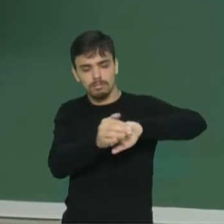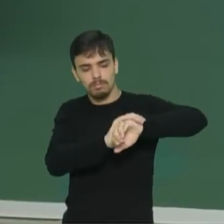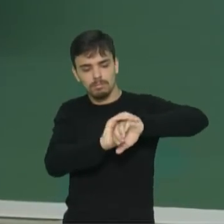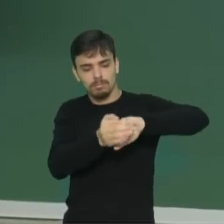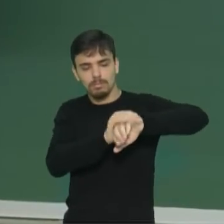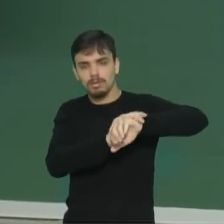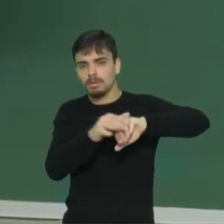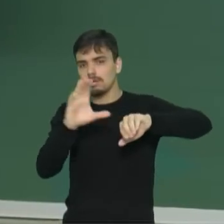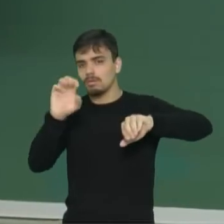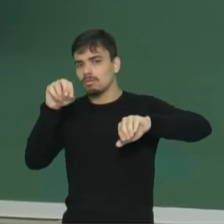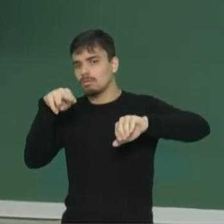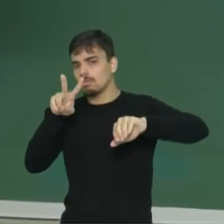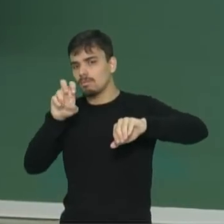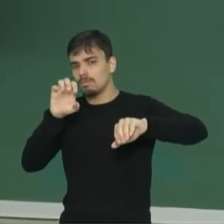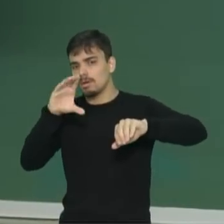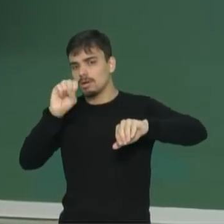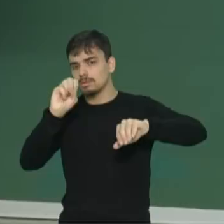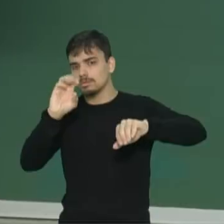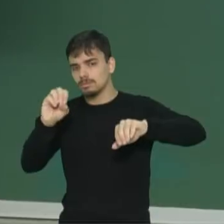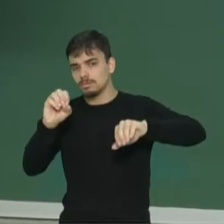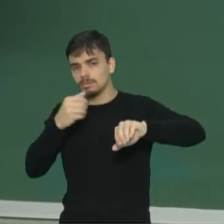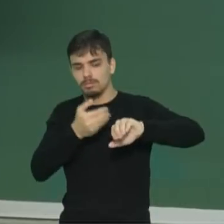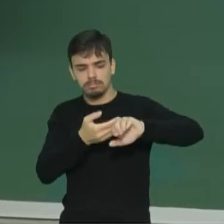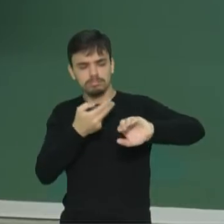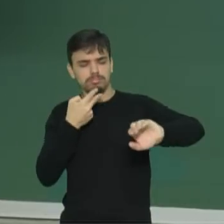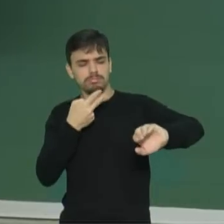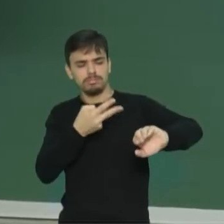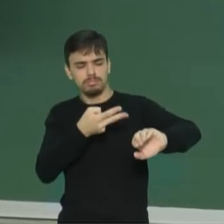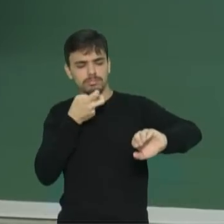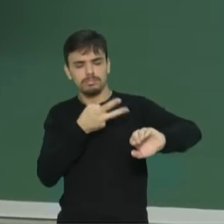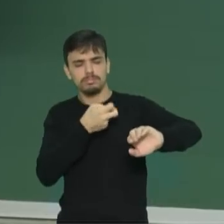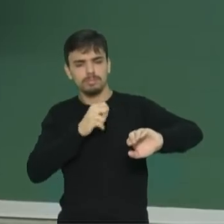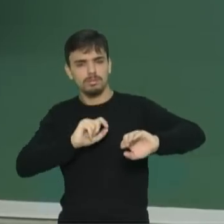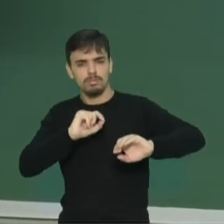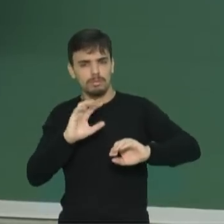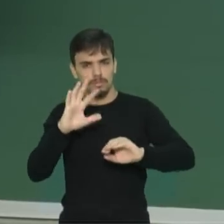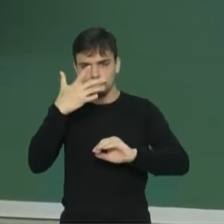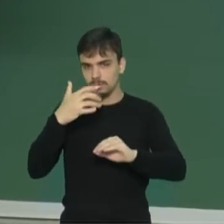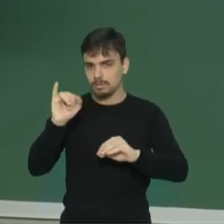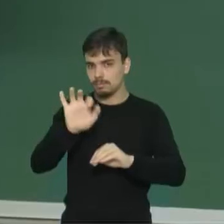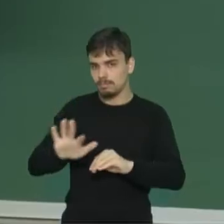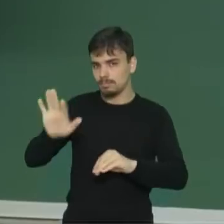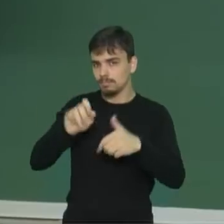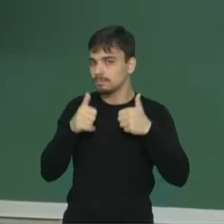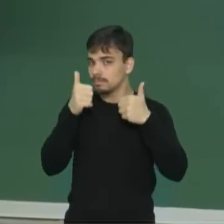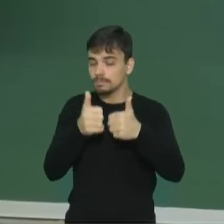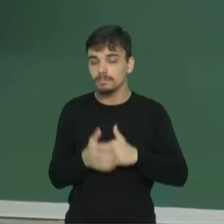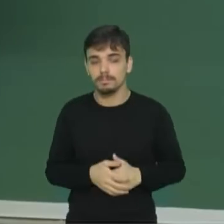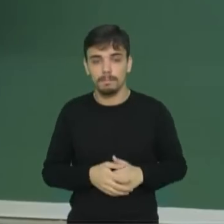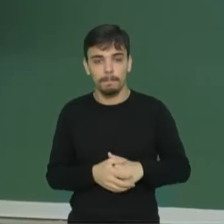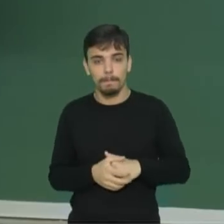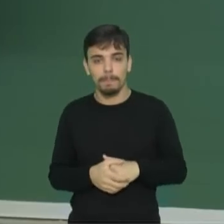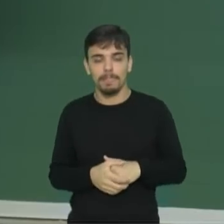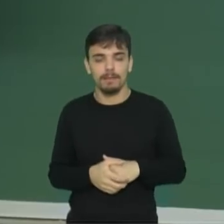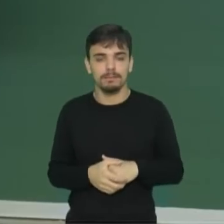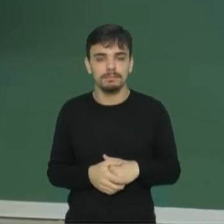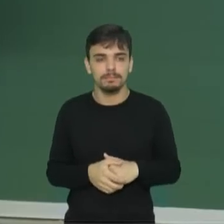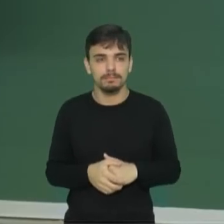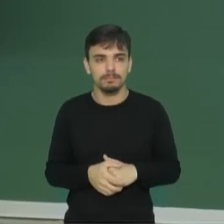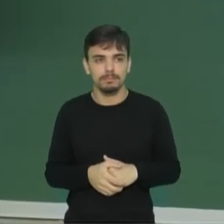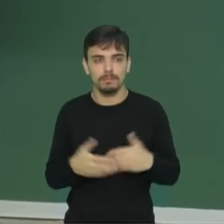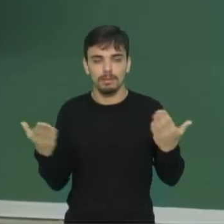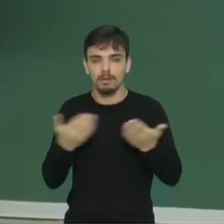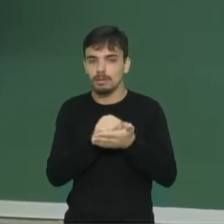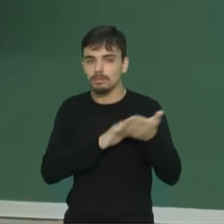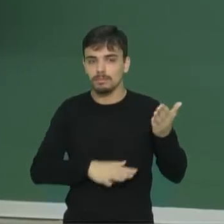vai ter um espelho convexo. Aproxime e afaste, vire de lado, perceba o que vai acontecer com as imagens. certo? Olha